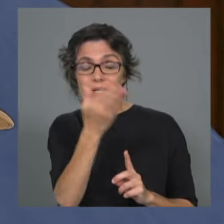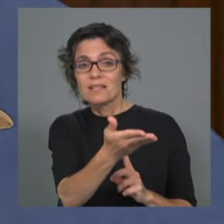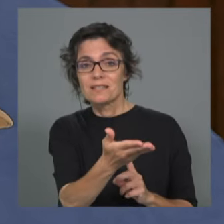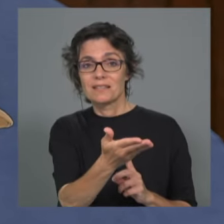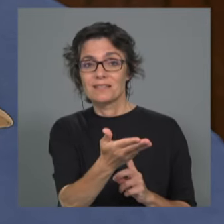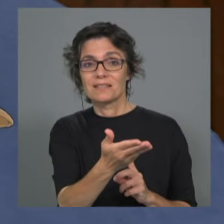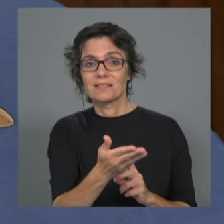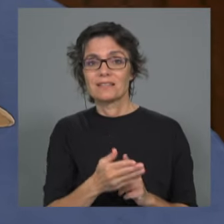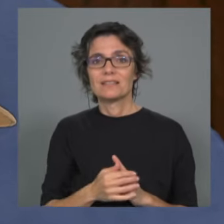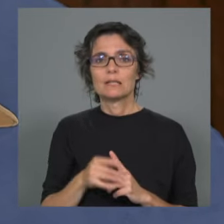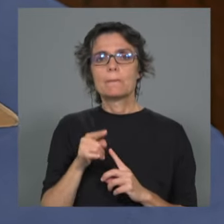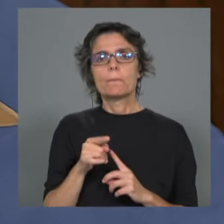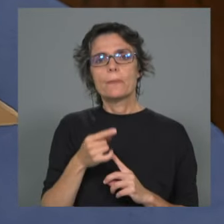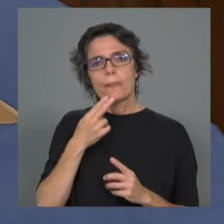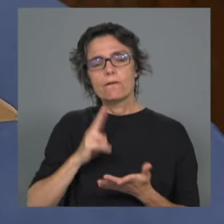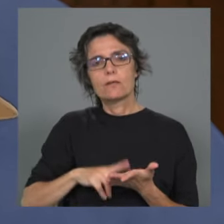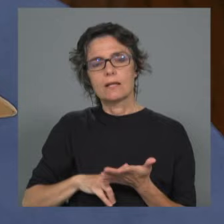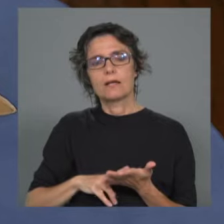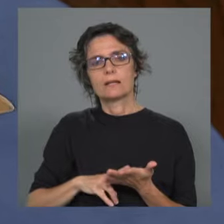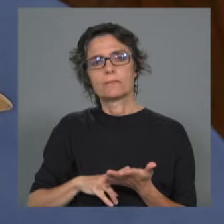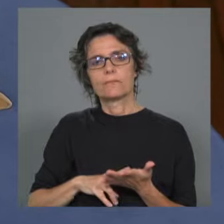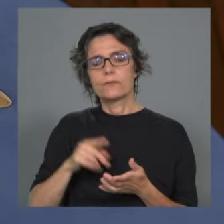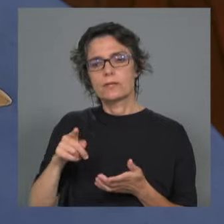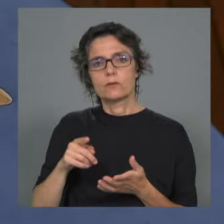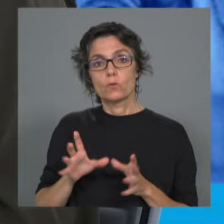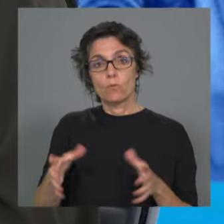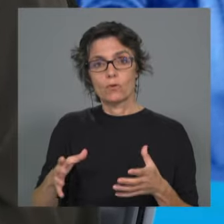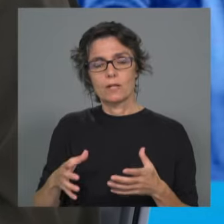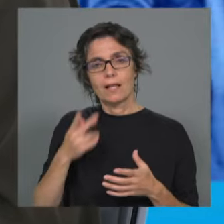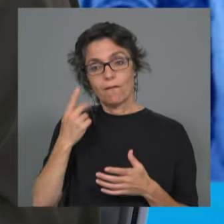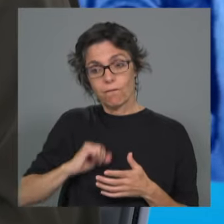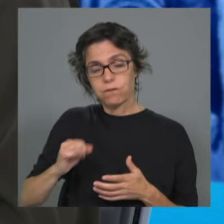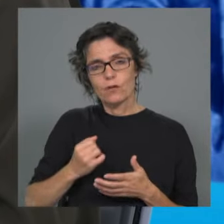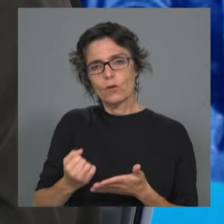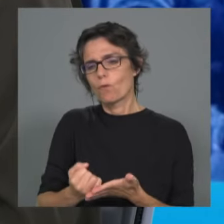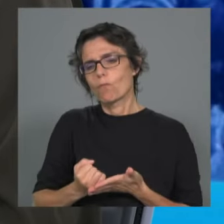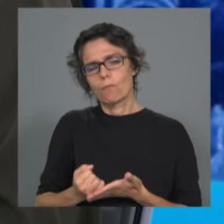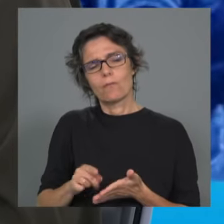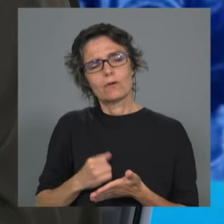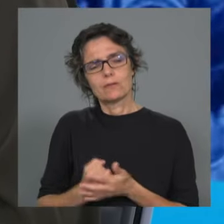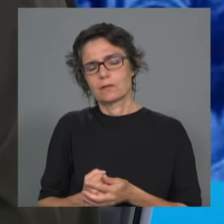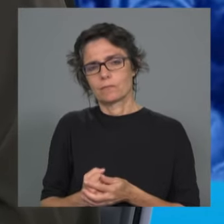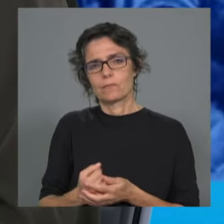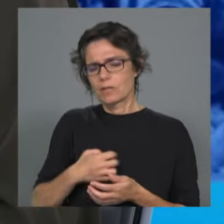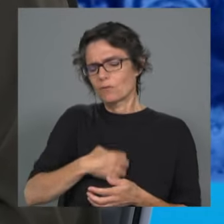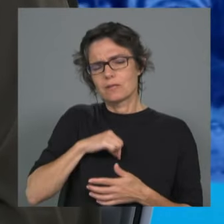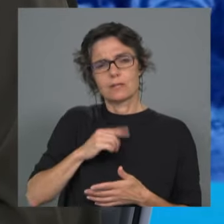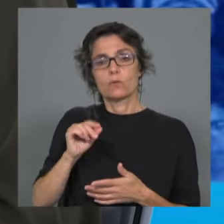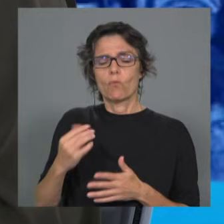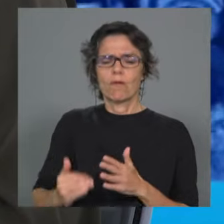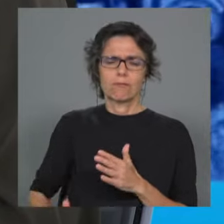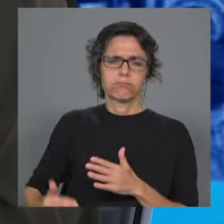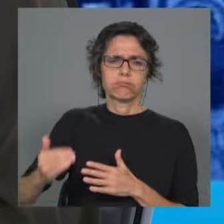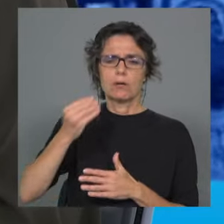E, realmente, a fraternidade é um apoio. Eu falo por mim, muitas vezes, quer no noviciado, quer